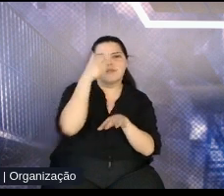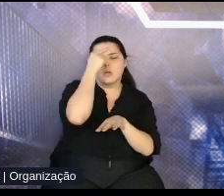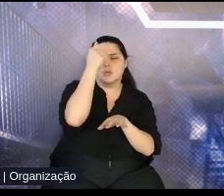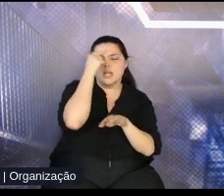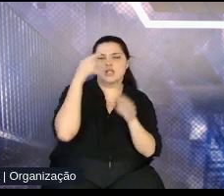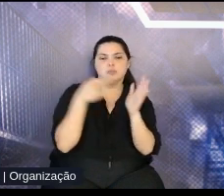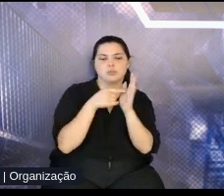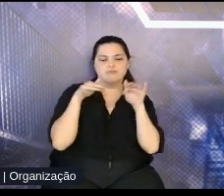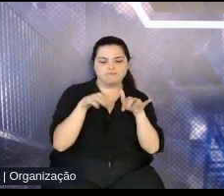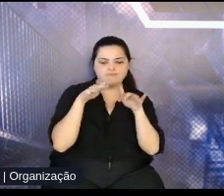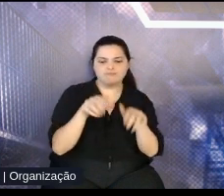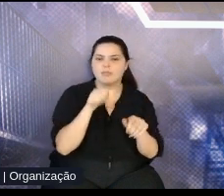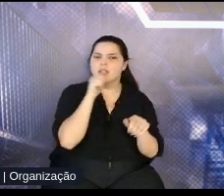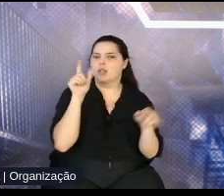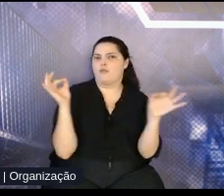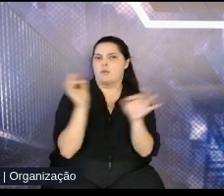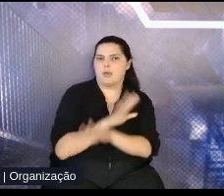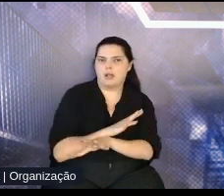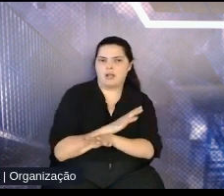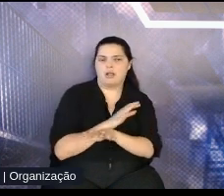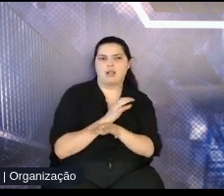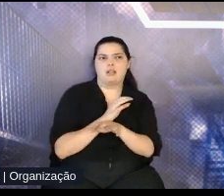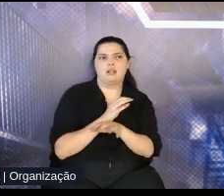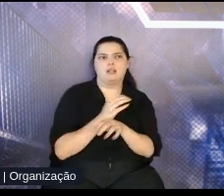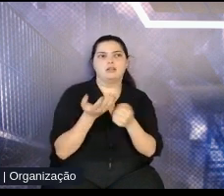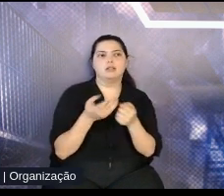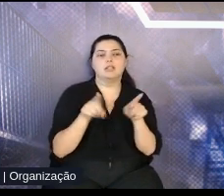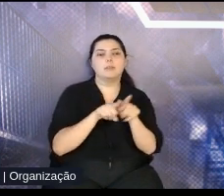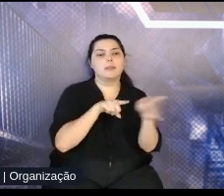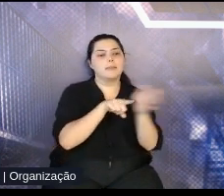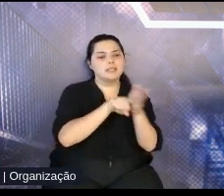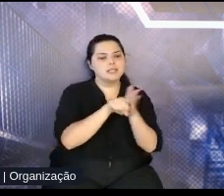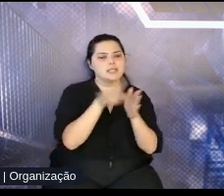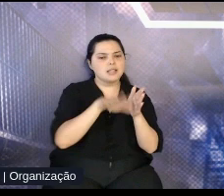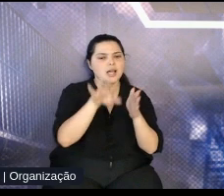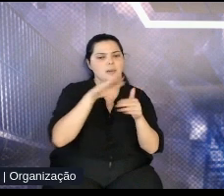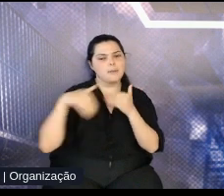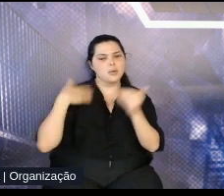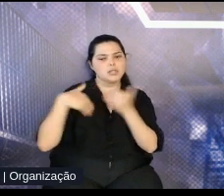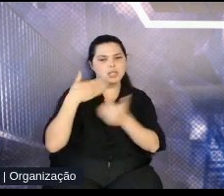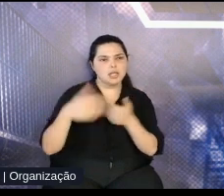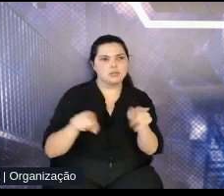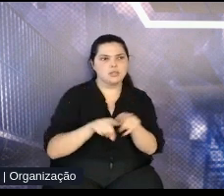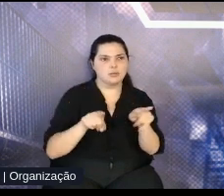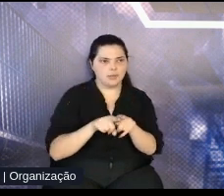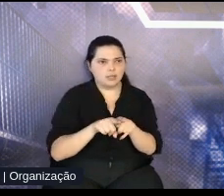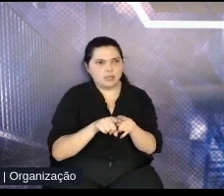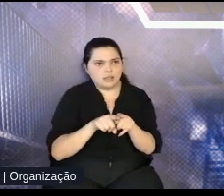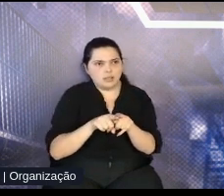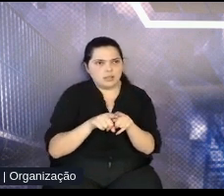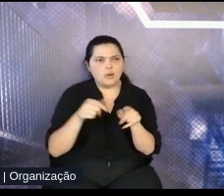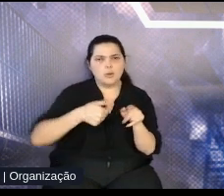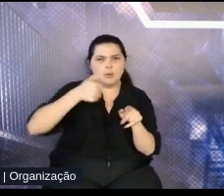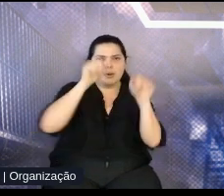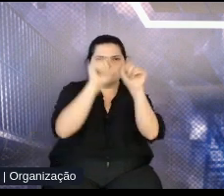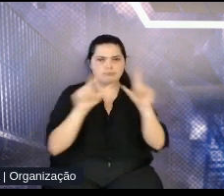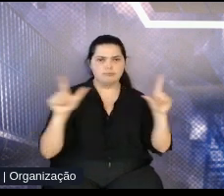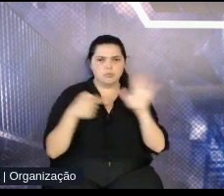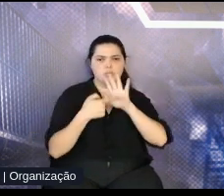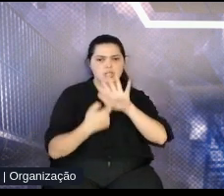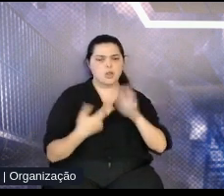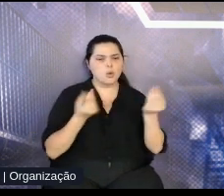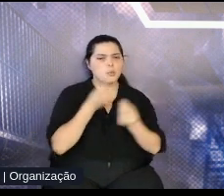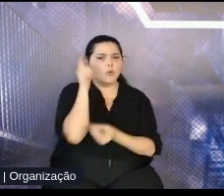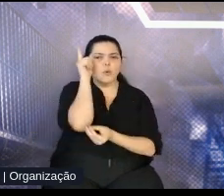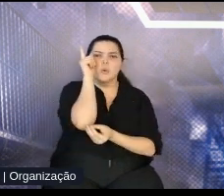estão indo para o mercado. Existem várias pesquisas também na linha de processo, então, como eu mostrei lá aquele primeiro paper, né? Como eu consigo